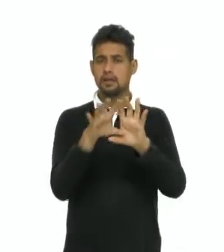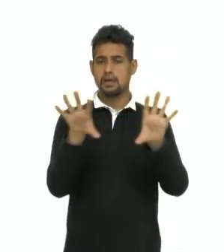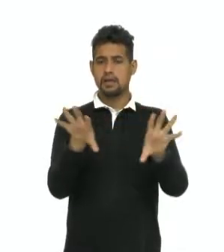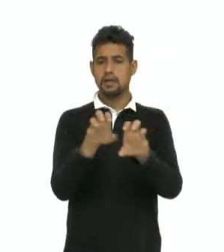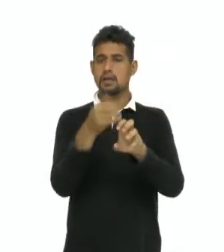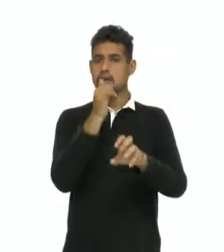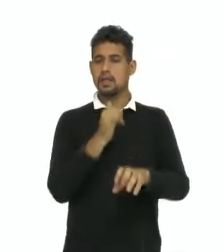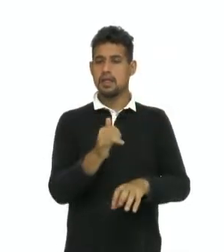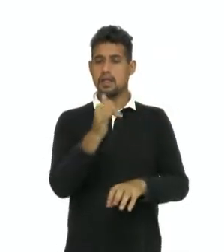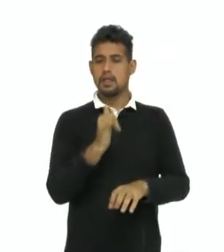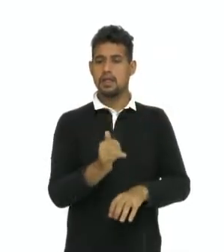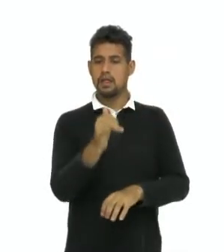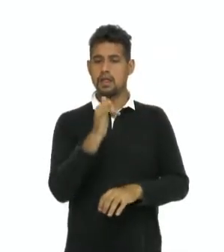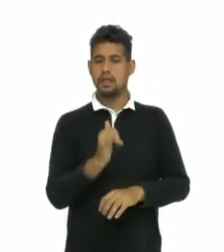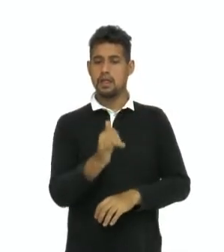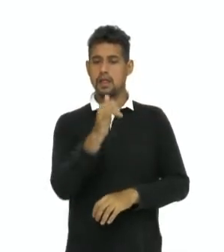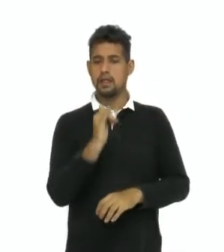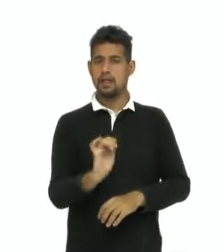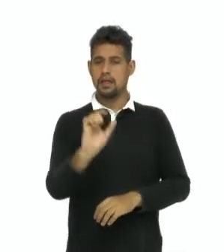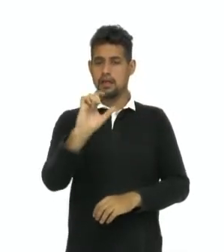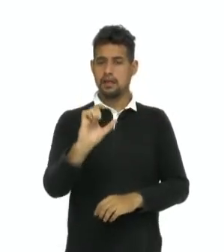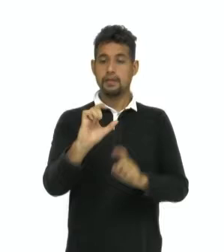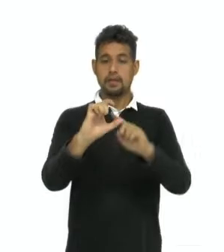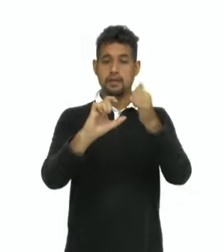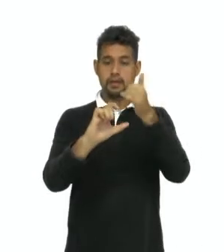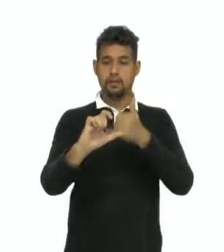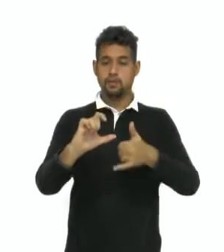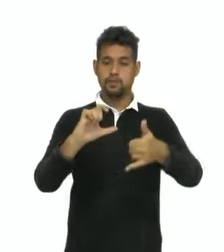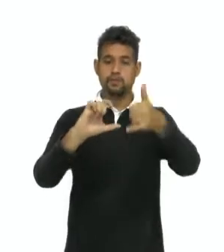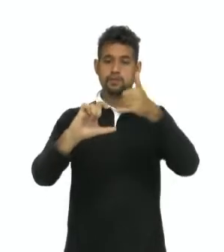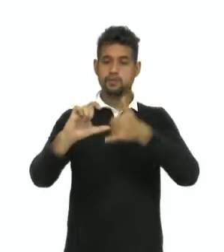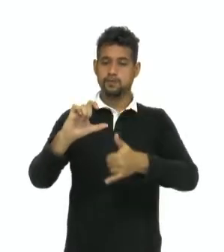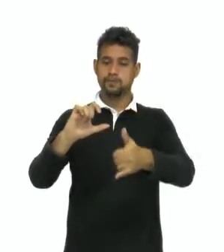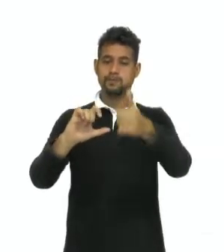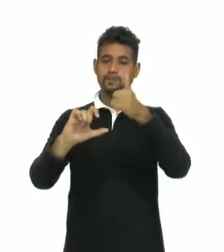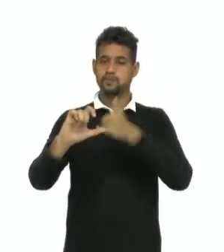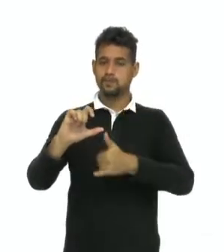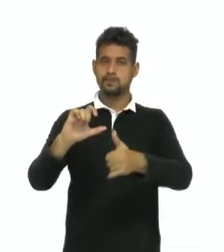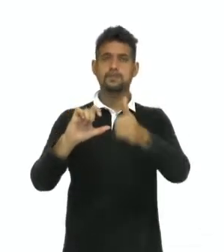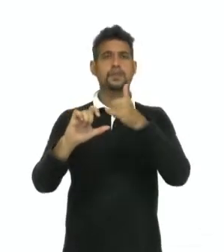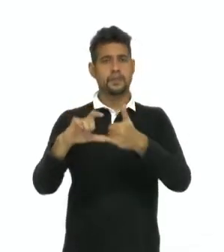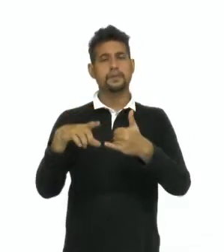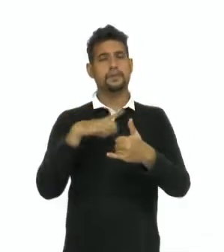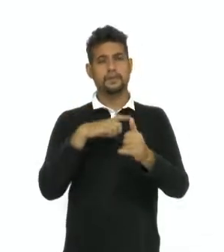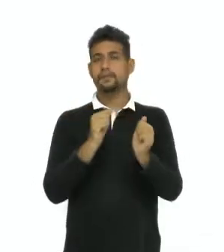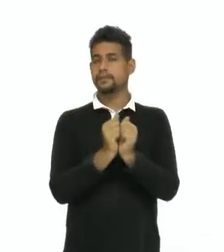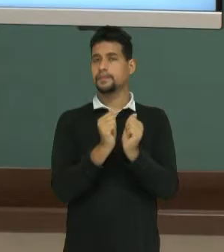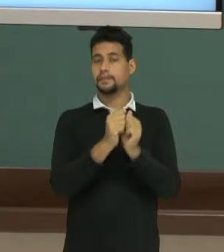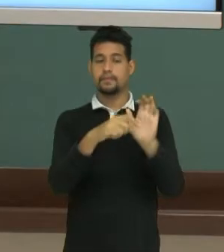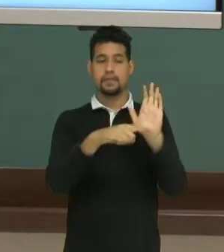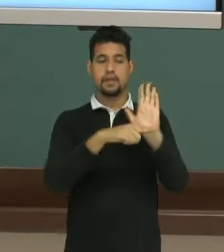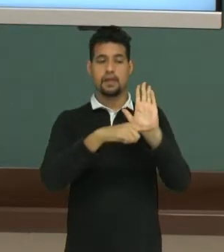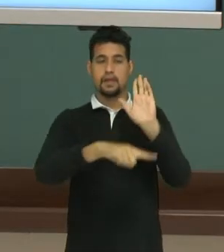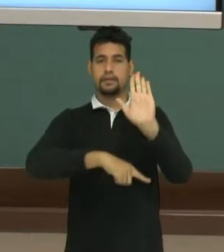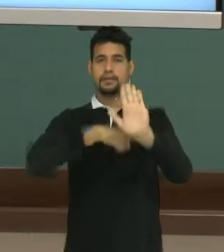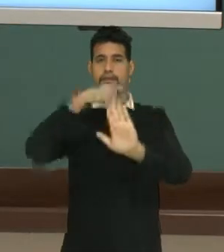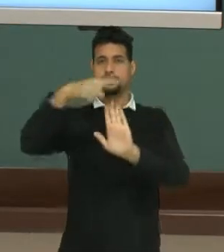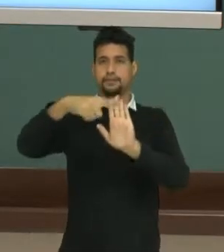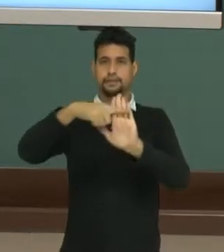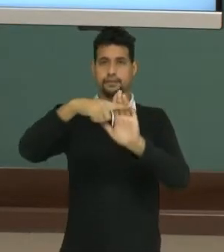corrente elétrica no interior da pilha com um fluxo de elétrons do anodo para o catodo, do negativo para o